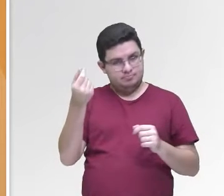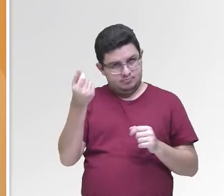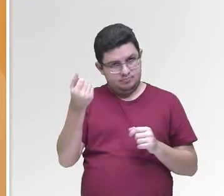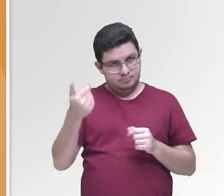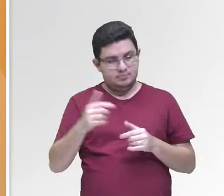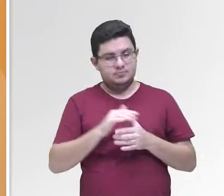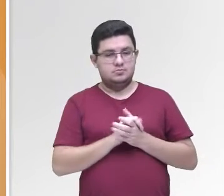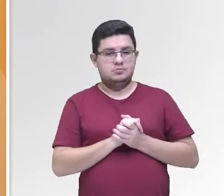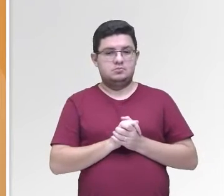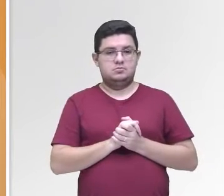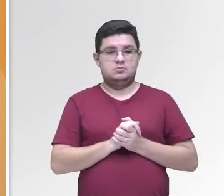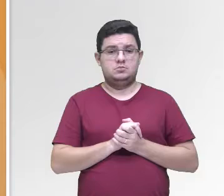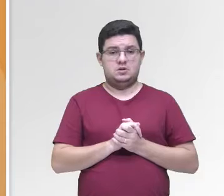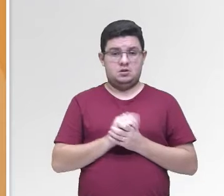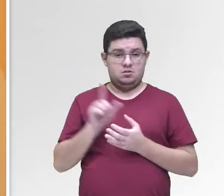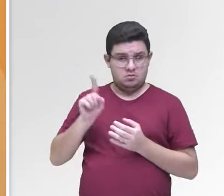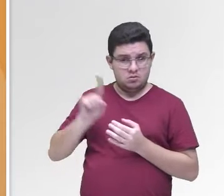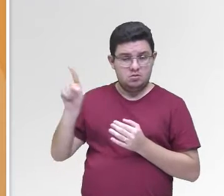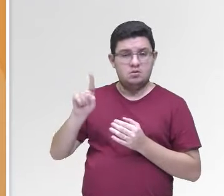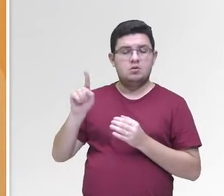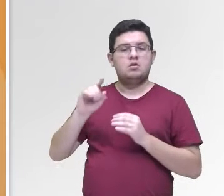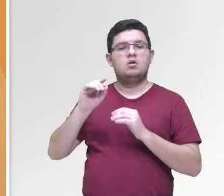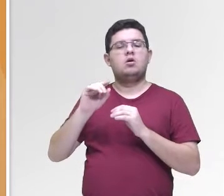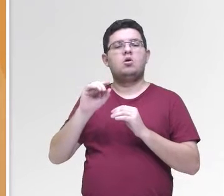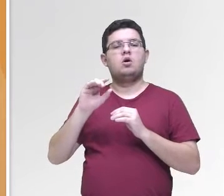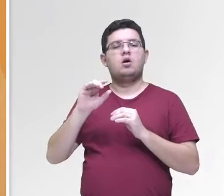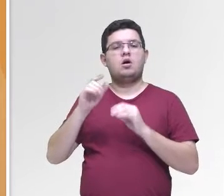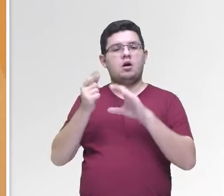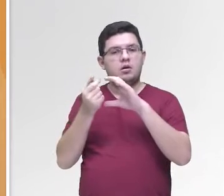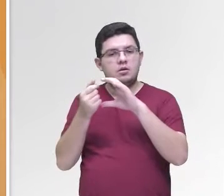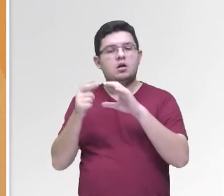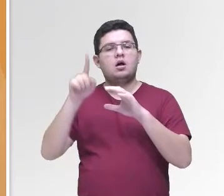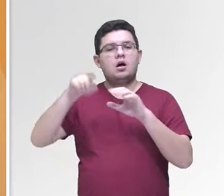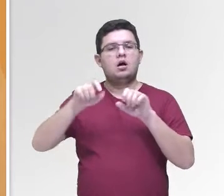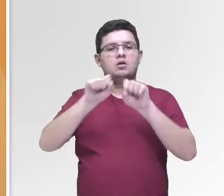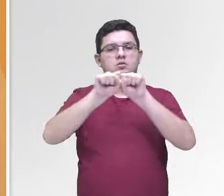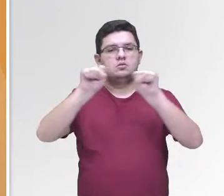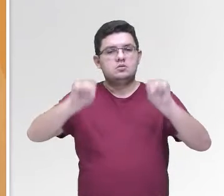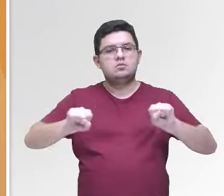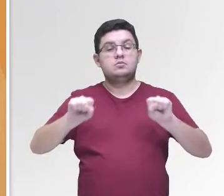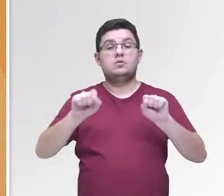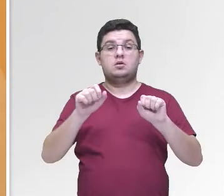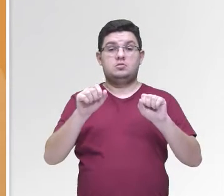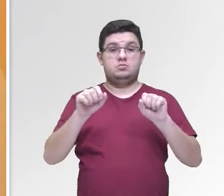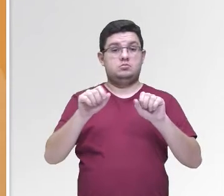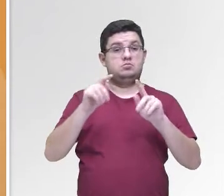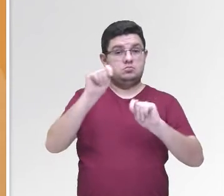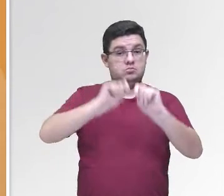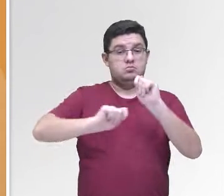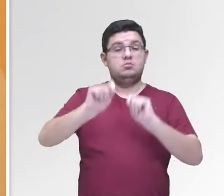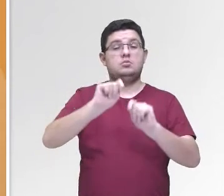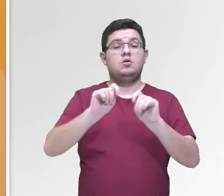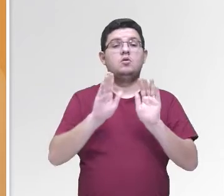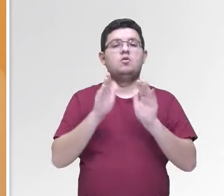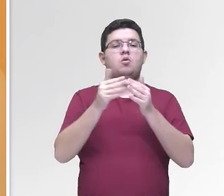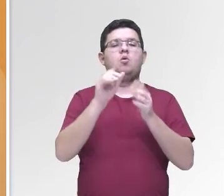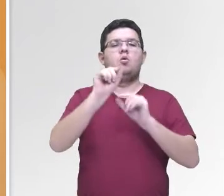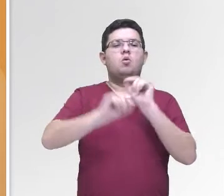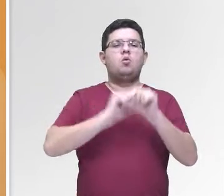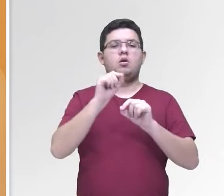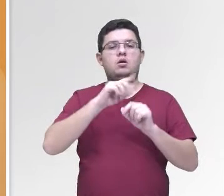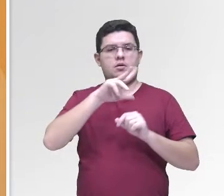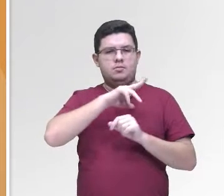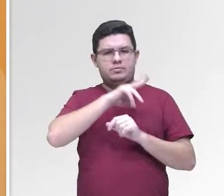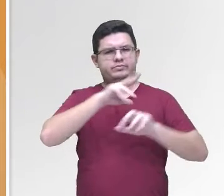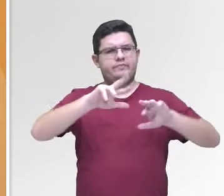Então, o capitalismo é um sistema econômico baseado ali nos bens